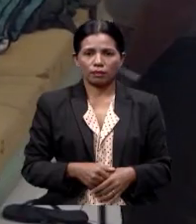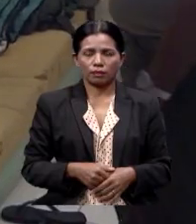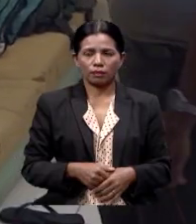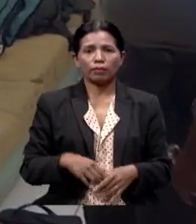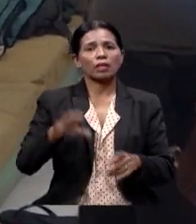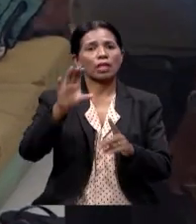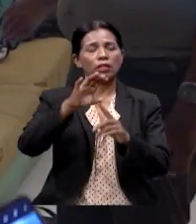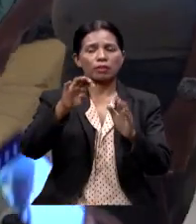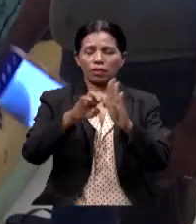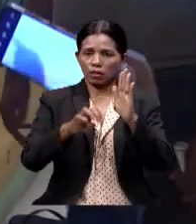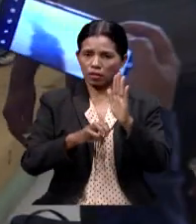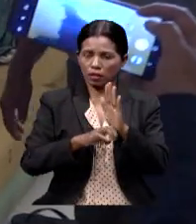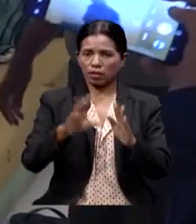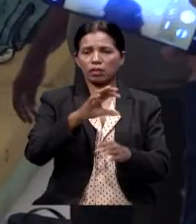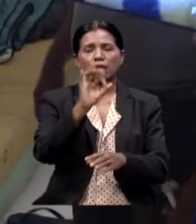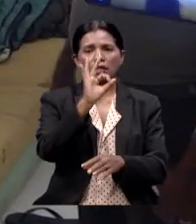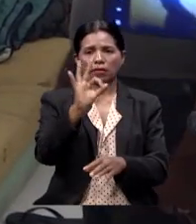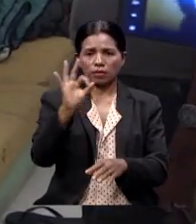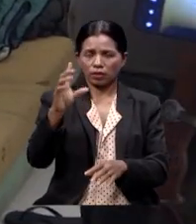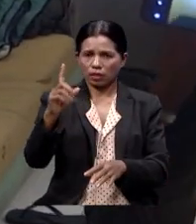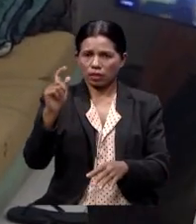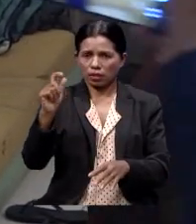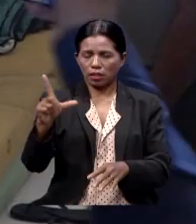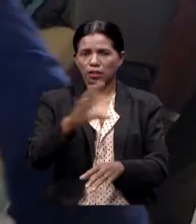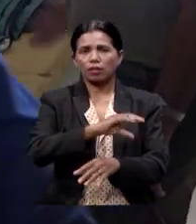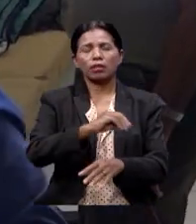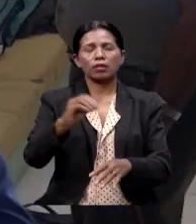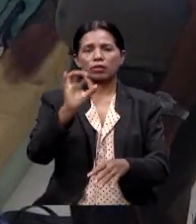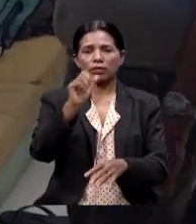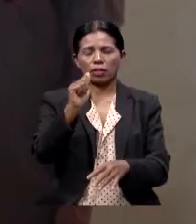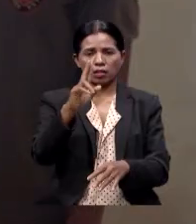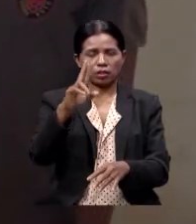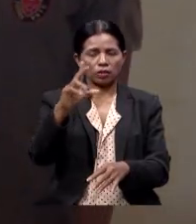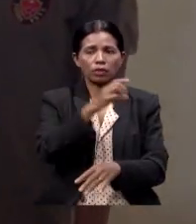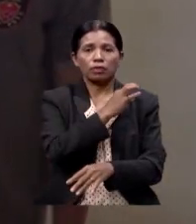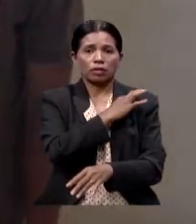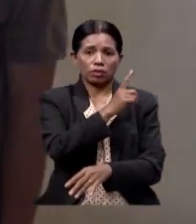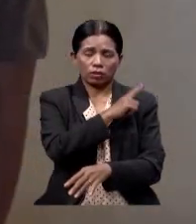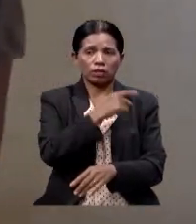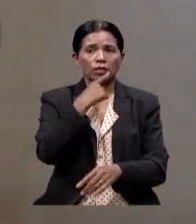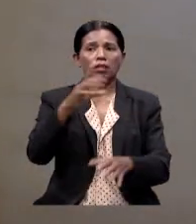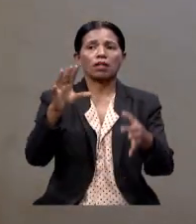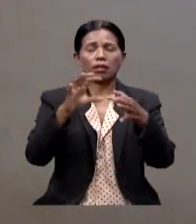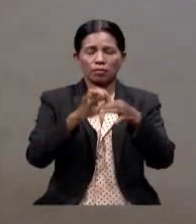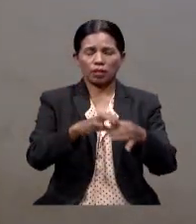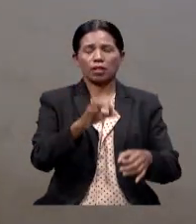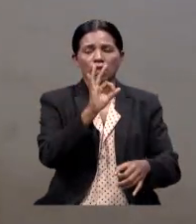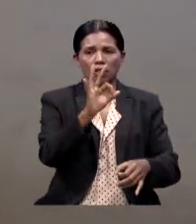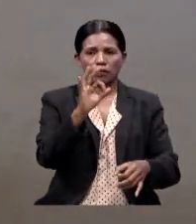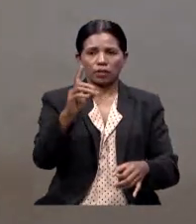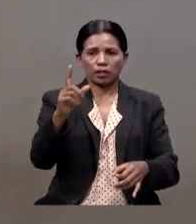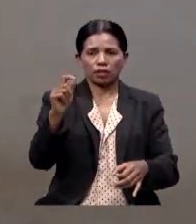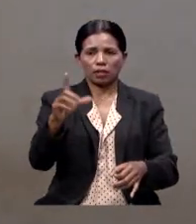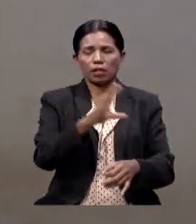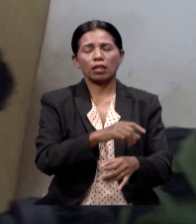Chefe Estado Maior General FF de Teli, Tenente General Falura Telai Kateten, dadaung ne membro FF de Teli nebe